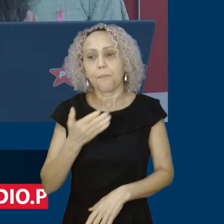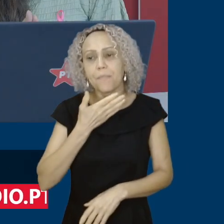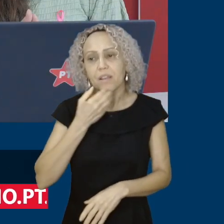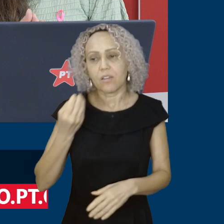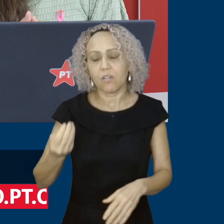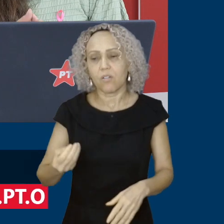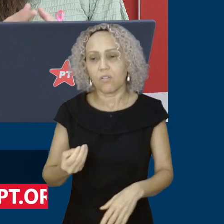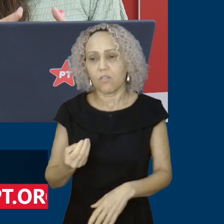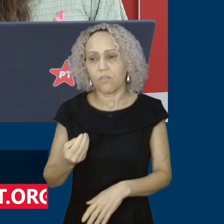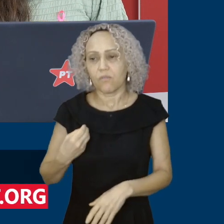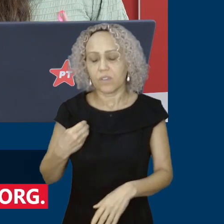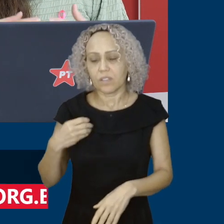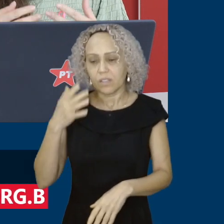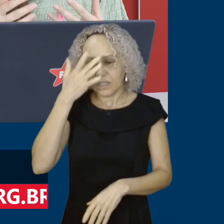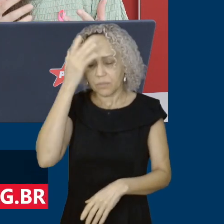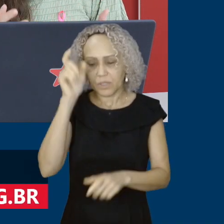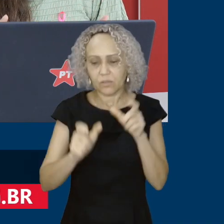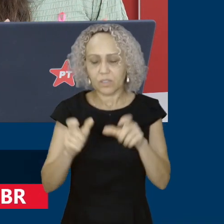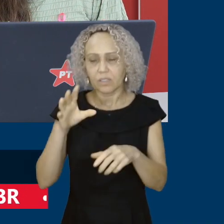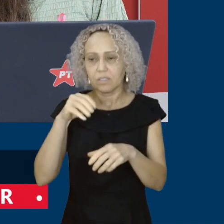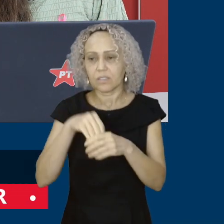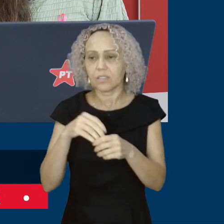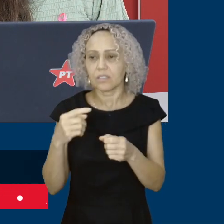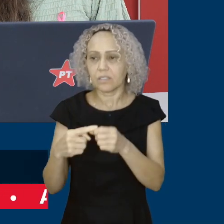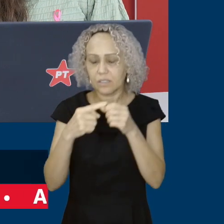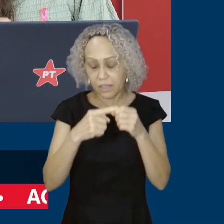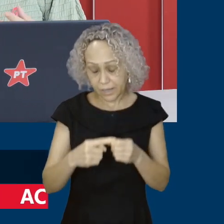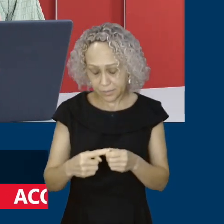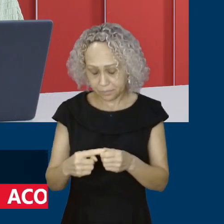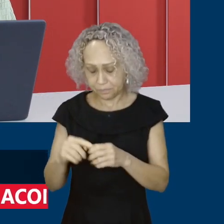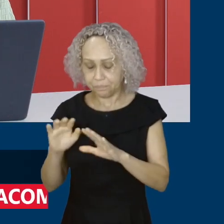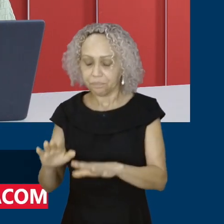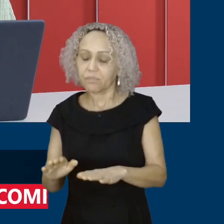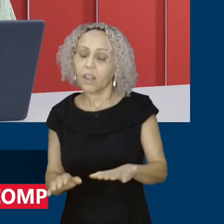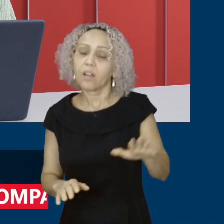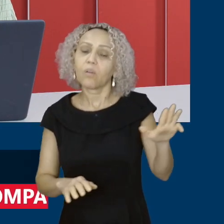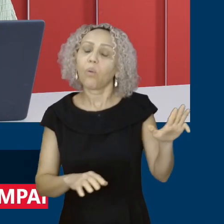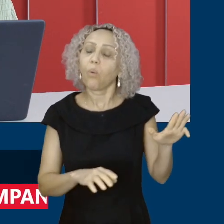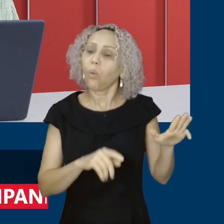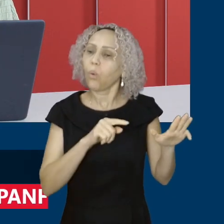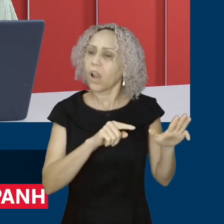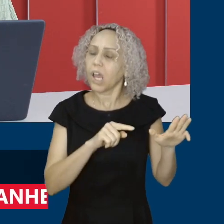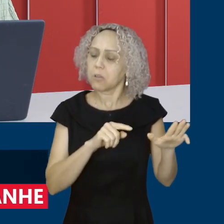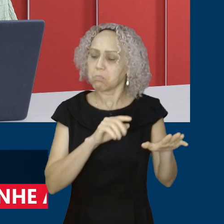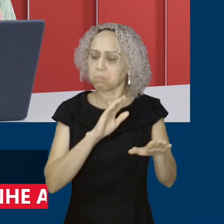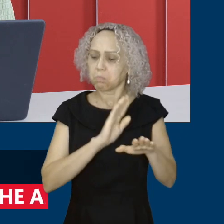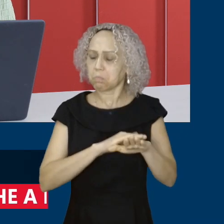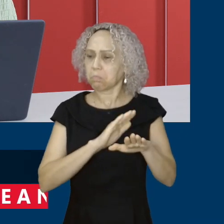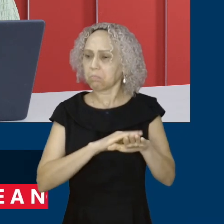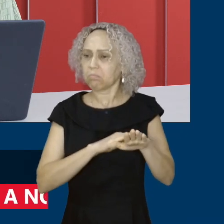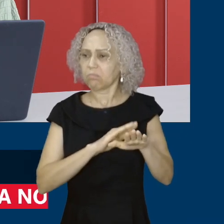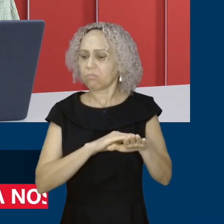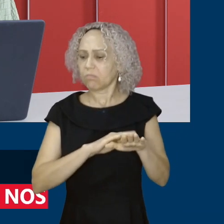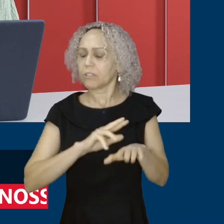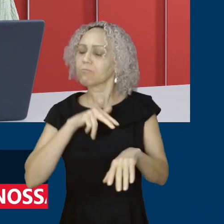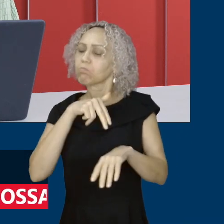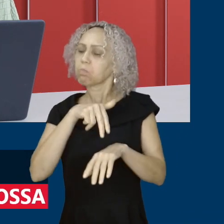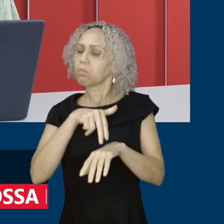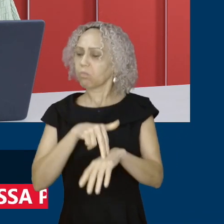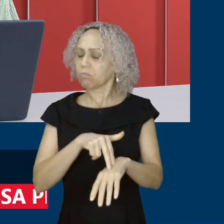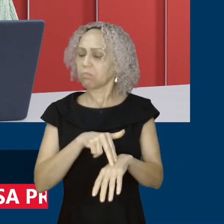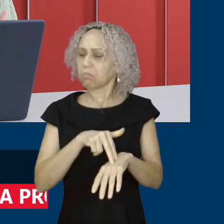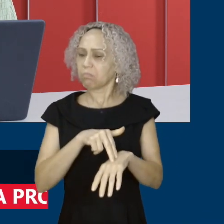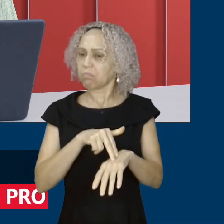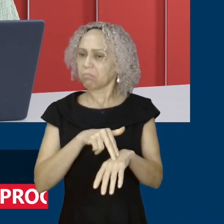Volta, né, do presidente Lula e sua política externa, né, sua postura de estadista, a visão do resto do mundo a respeito